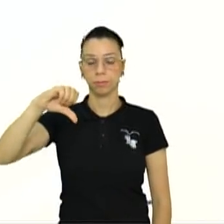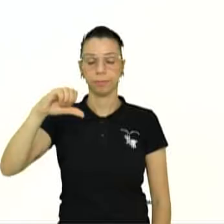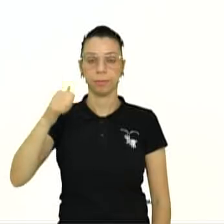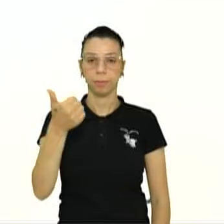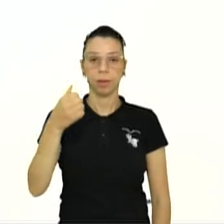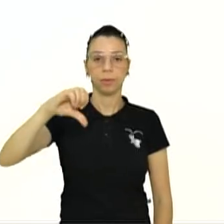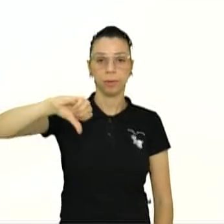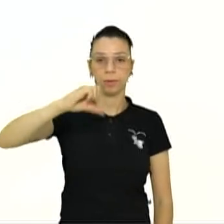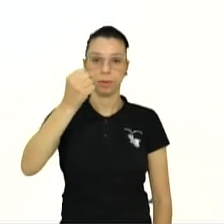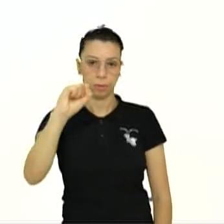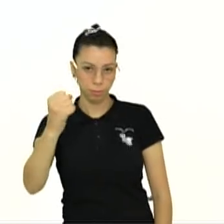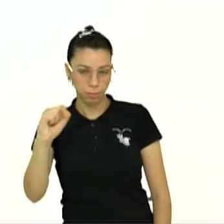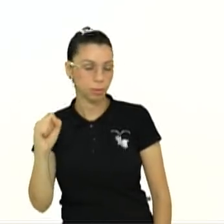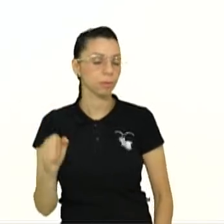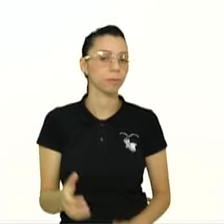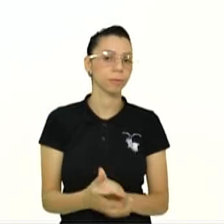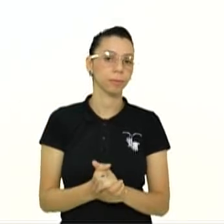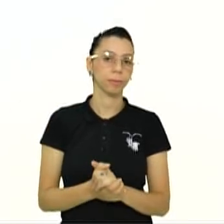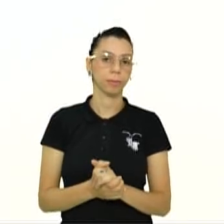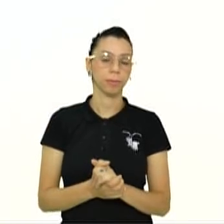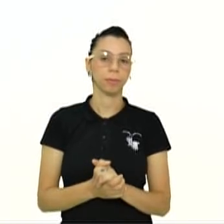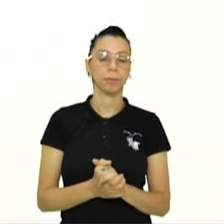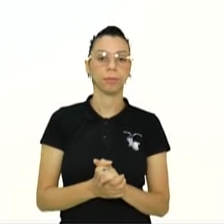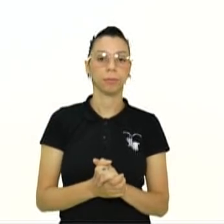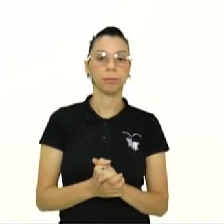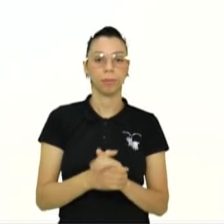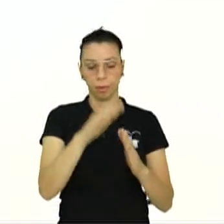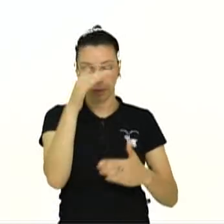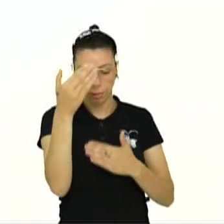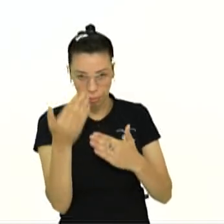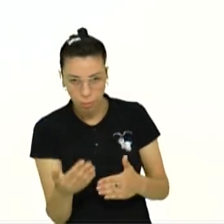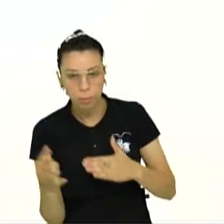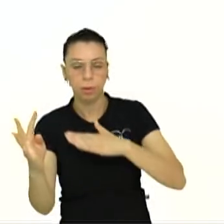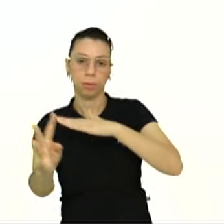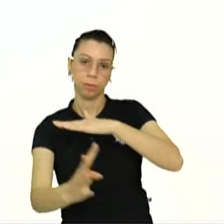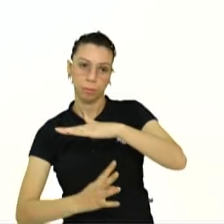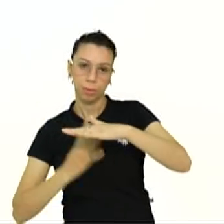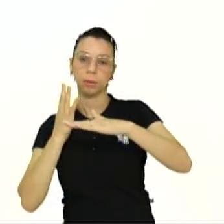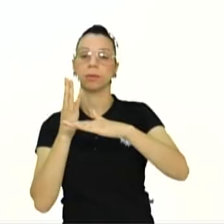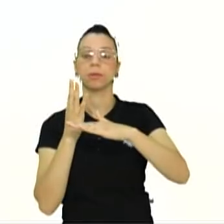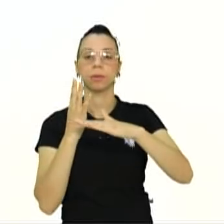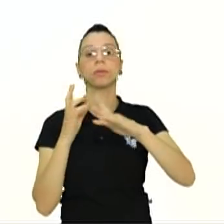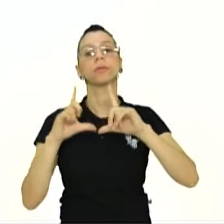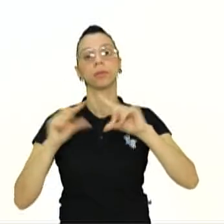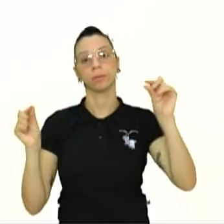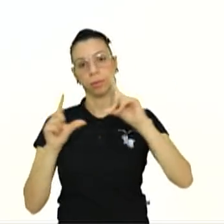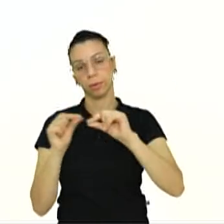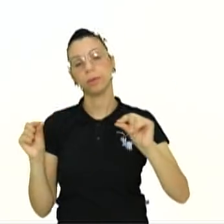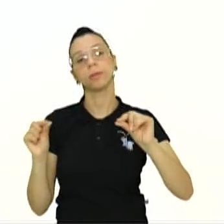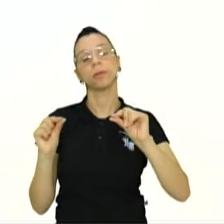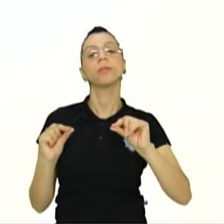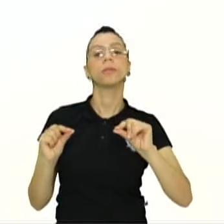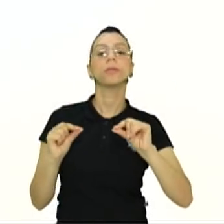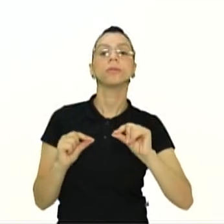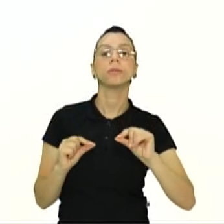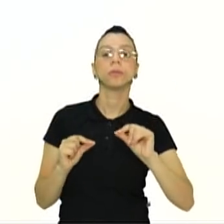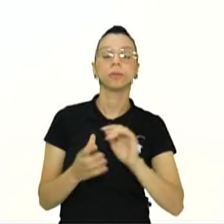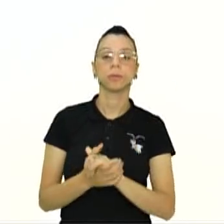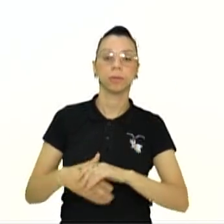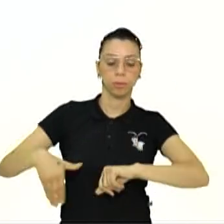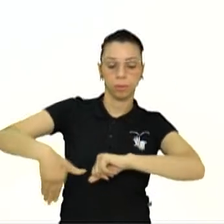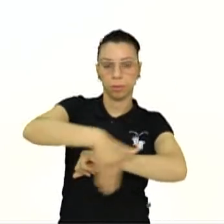1988, ela fez em homenagem aos imigrantes, né, japoneses, que fica na